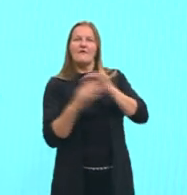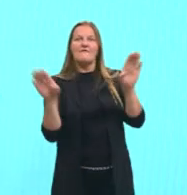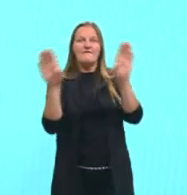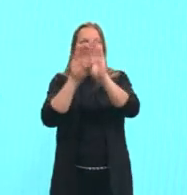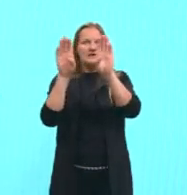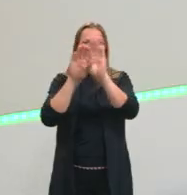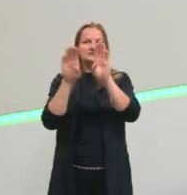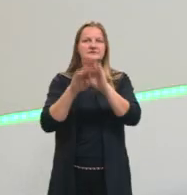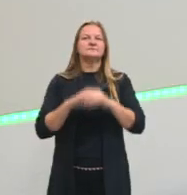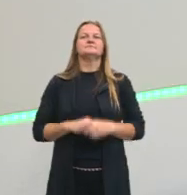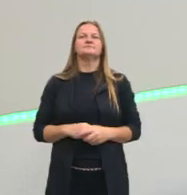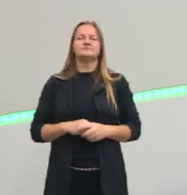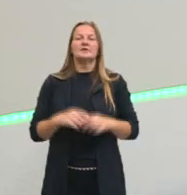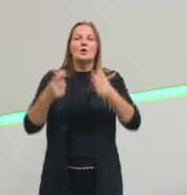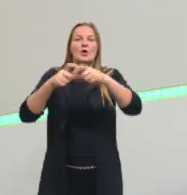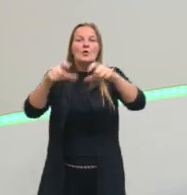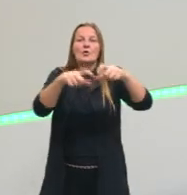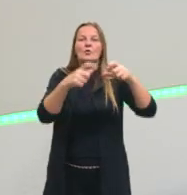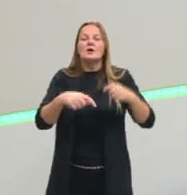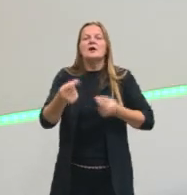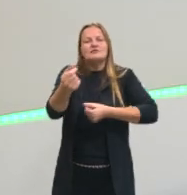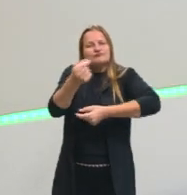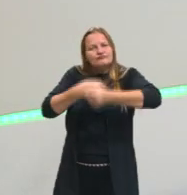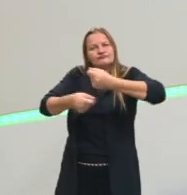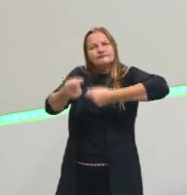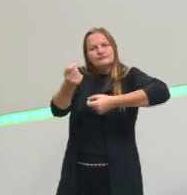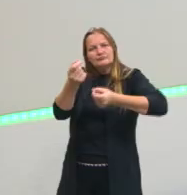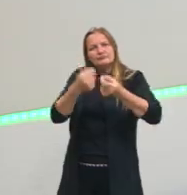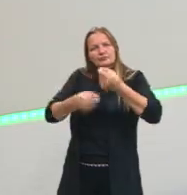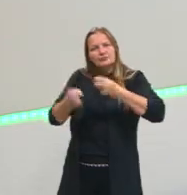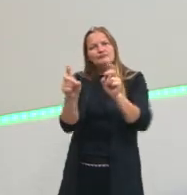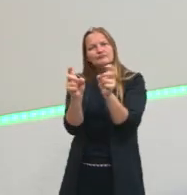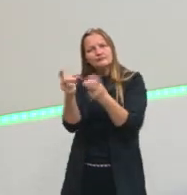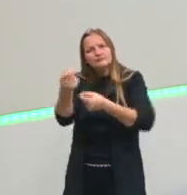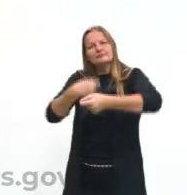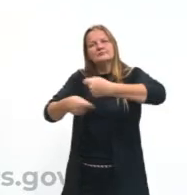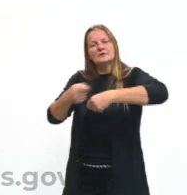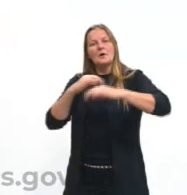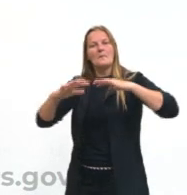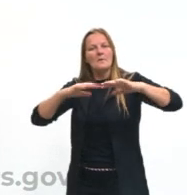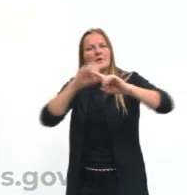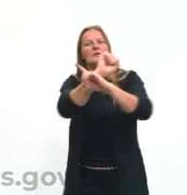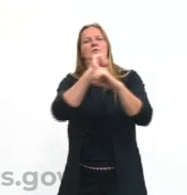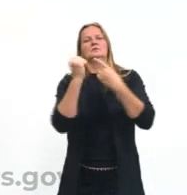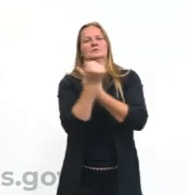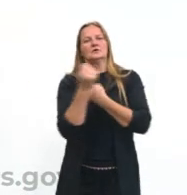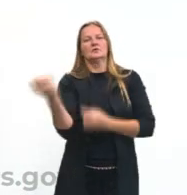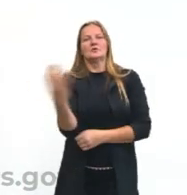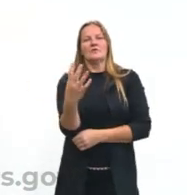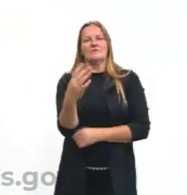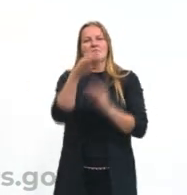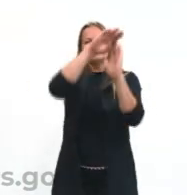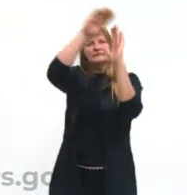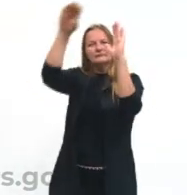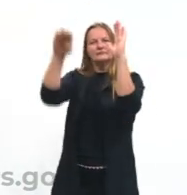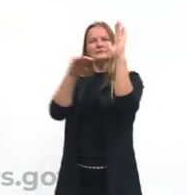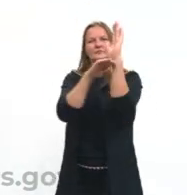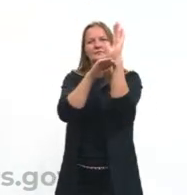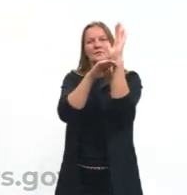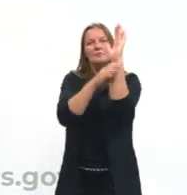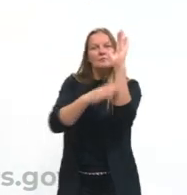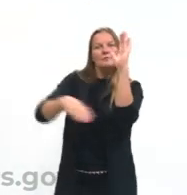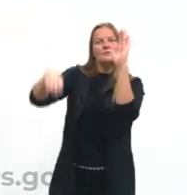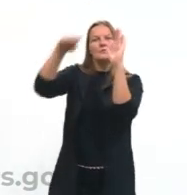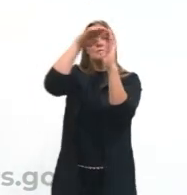Devido os altos então nesses lugares aconteceu os comércios que começa a movimentar a sociedade começa a ser uma nova classe social que é burguesia